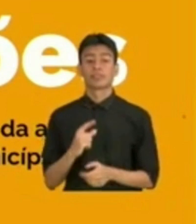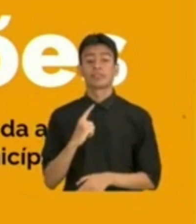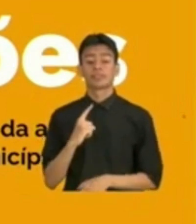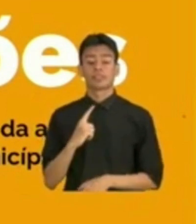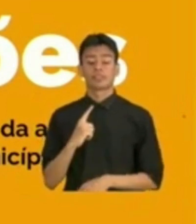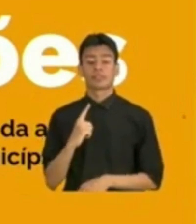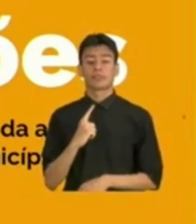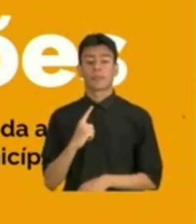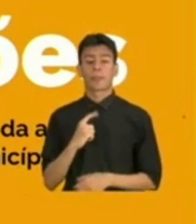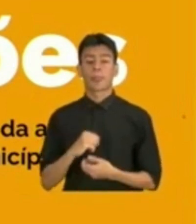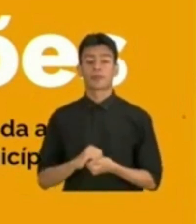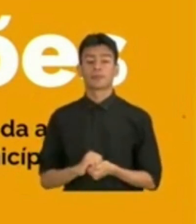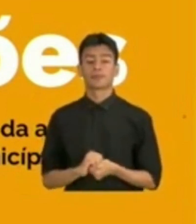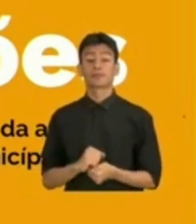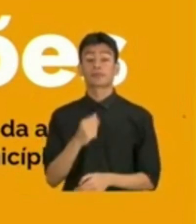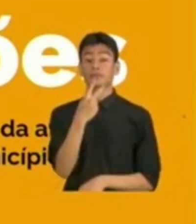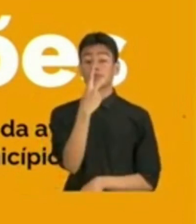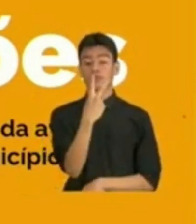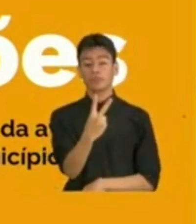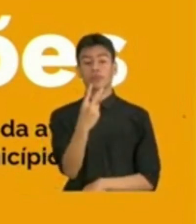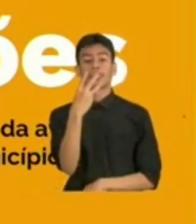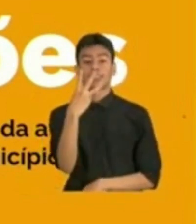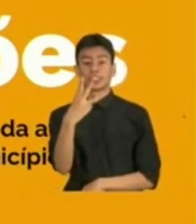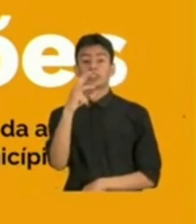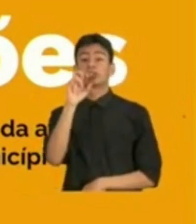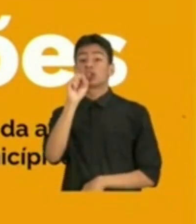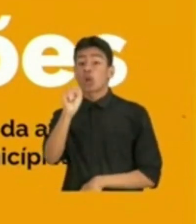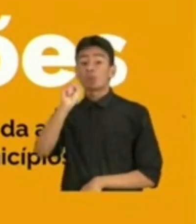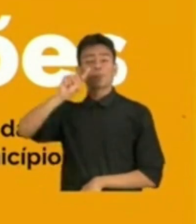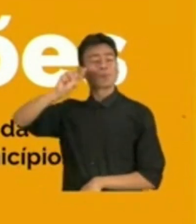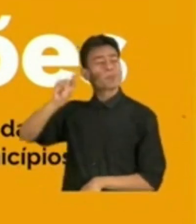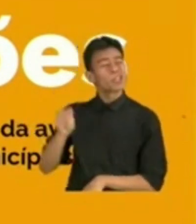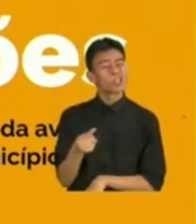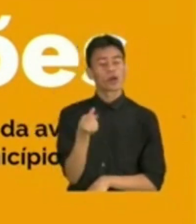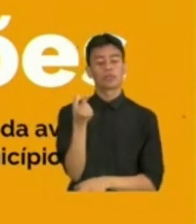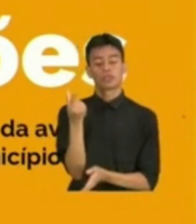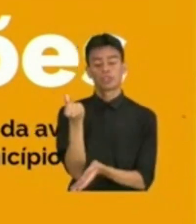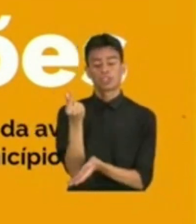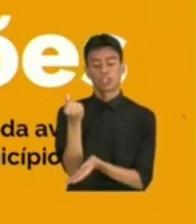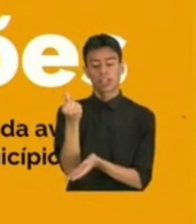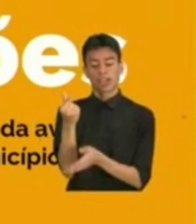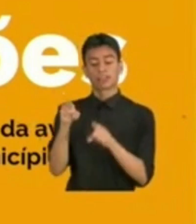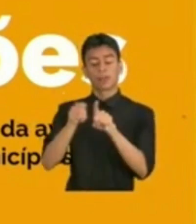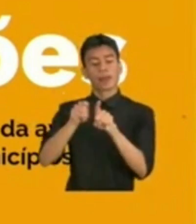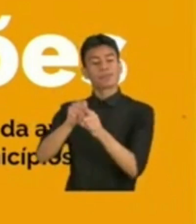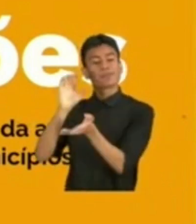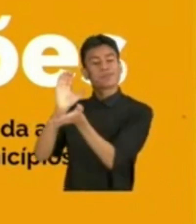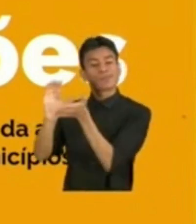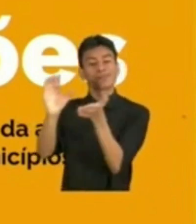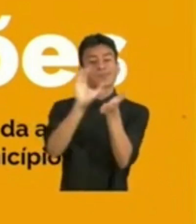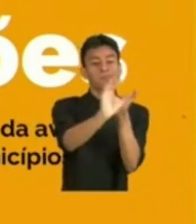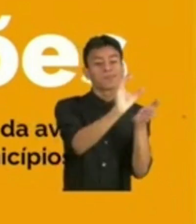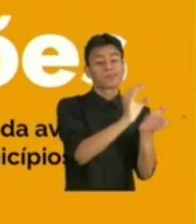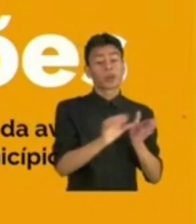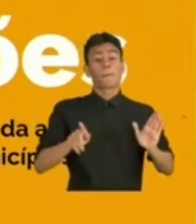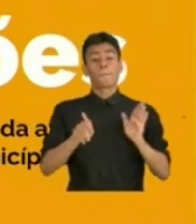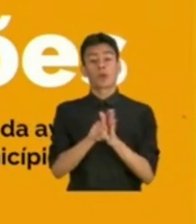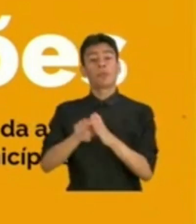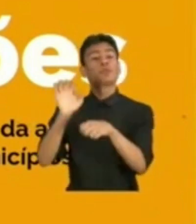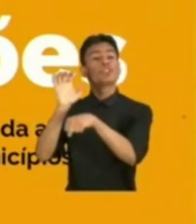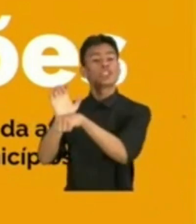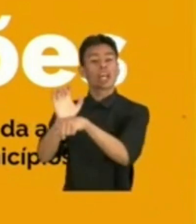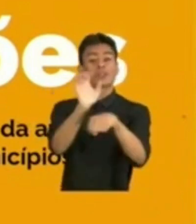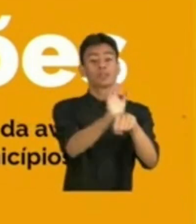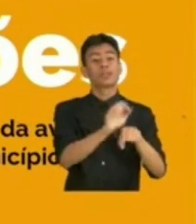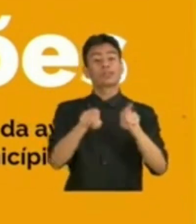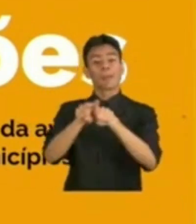ouvindo a conversa, 238 milhões de reais do FNDE para toda a retomada dessas obras aqui